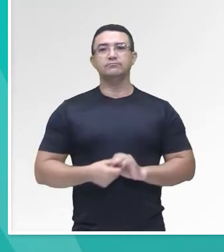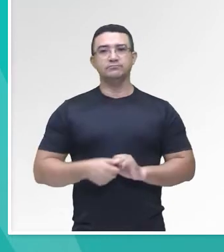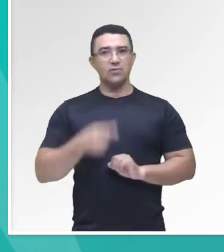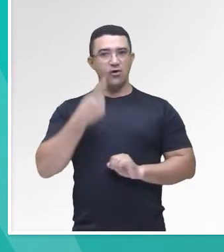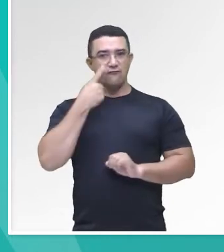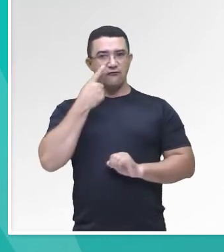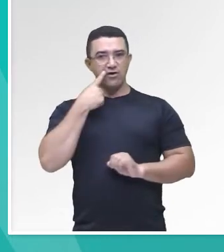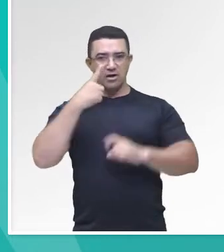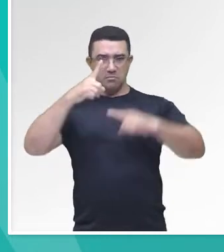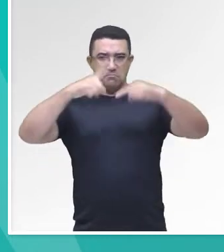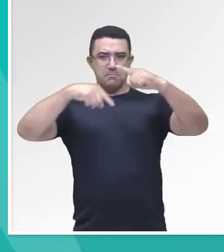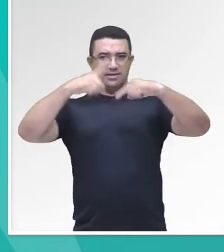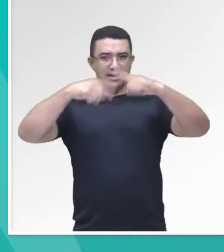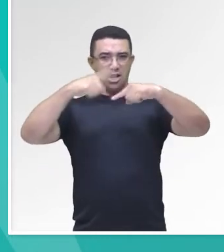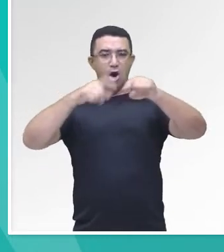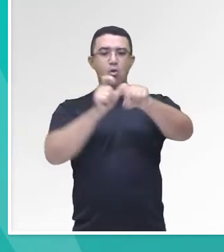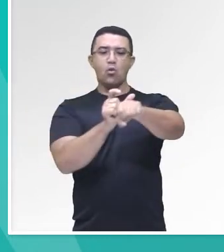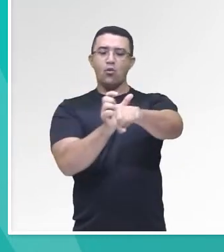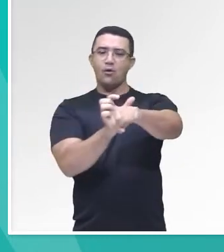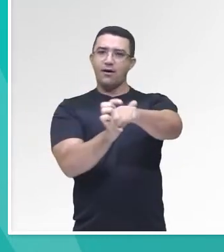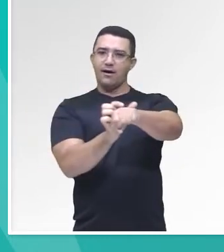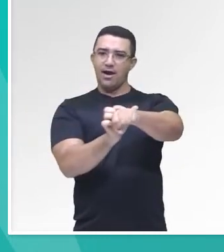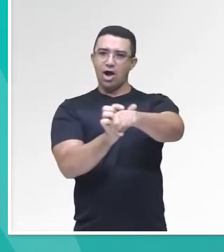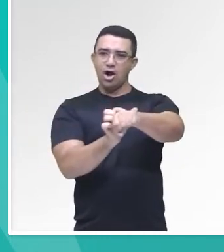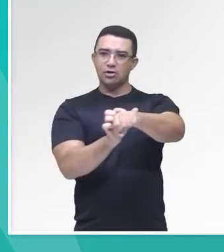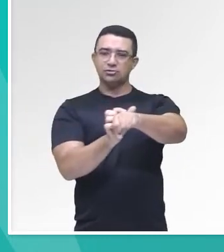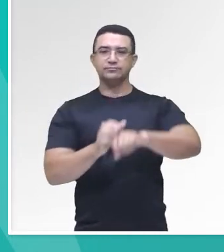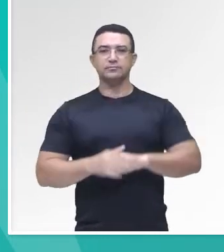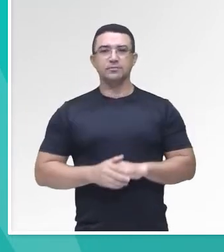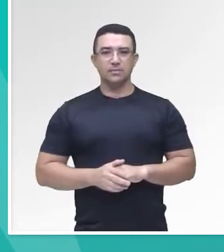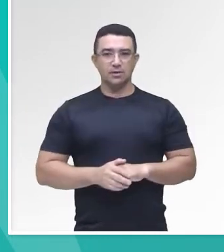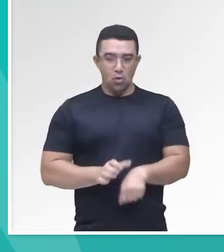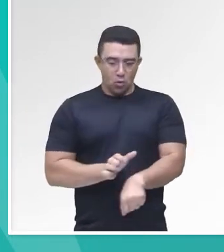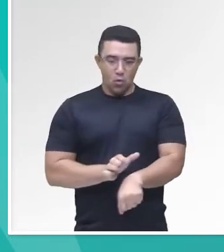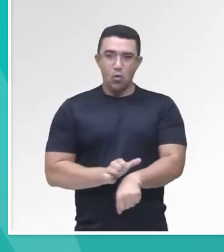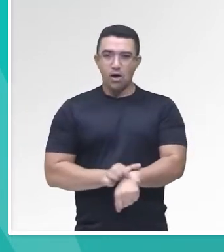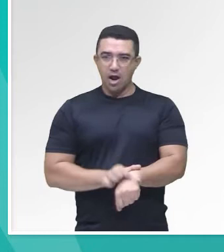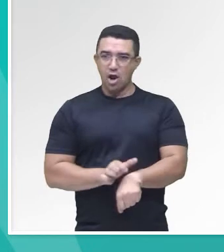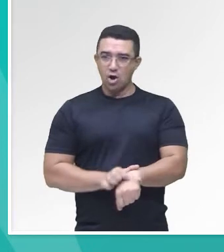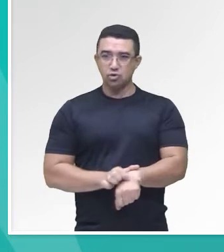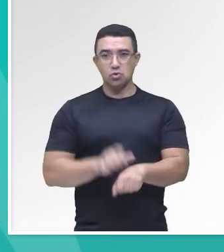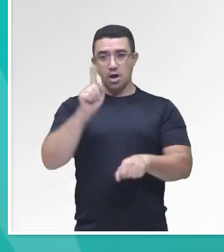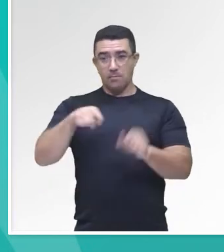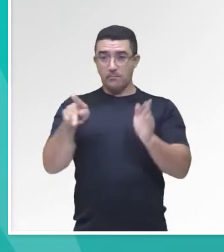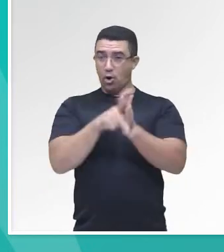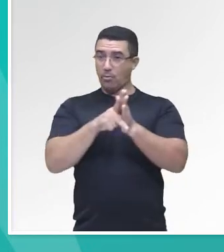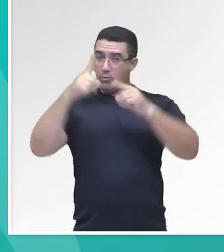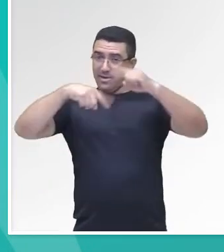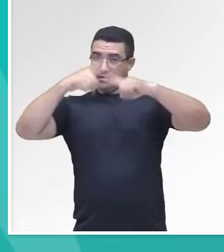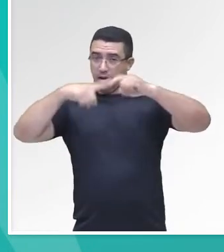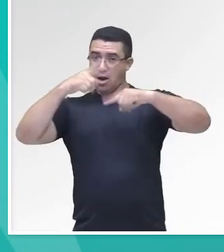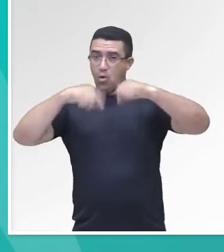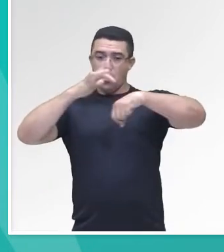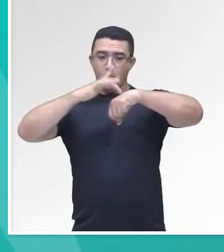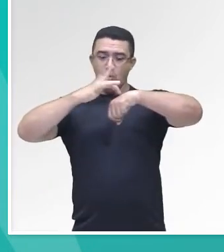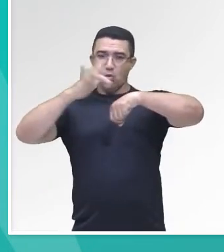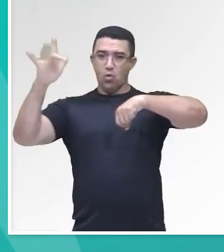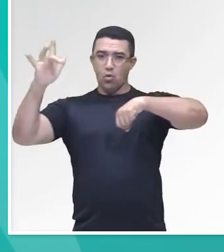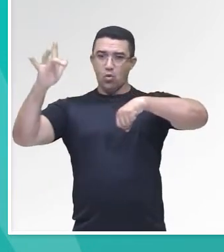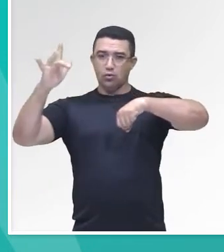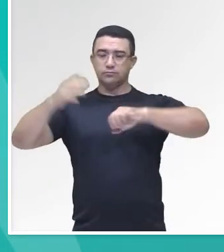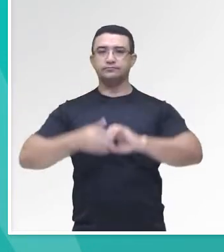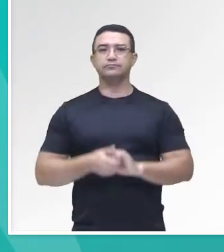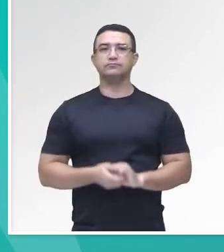objeto. Então, o objeto que é feito de ouro, certo?